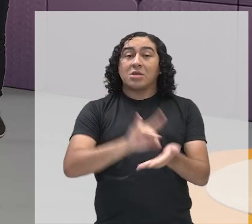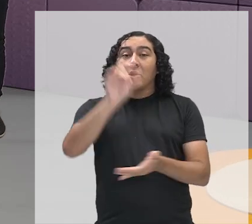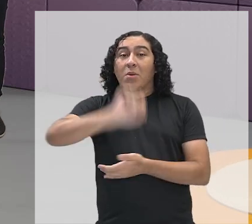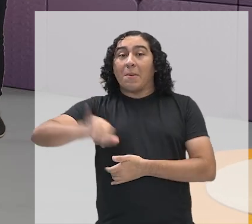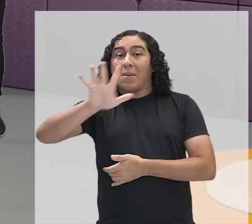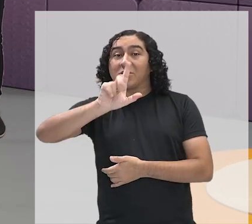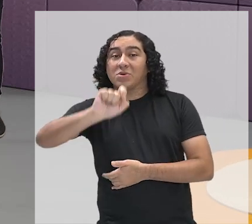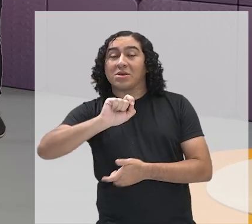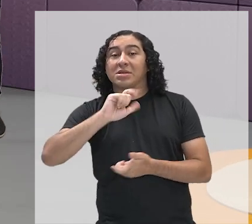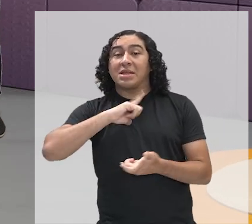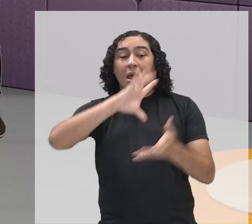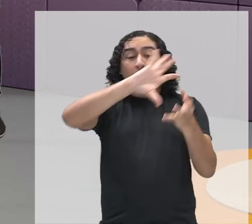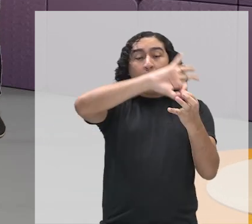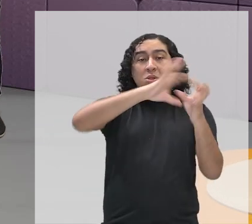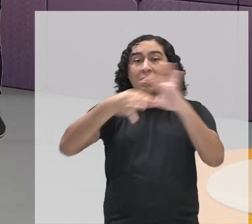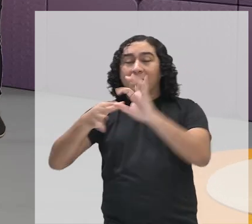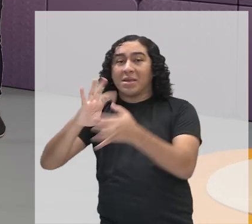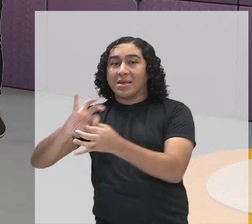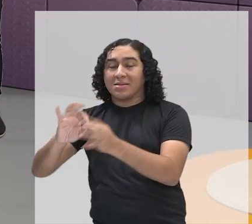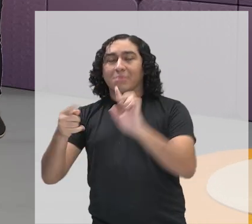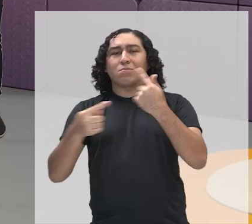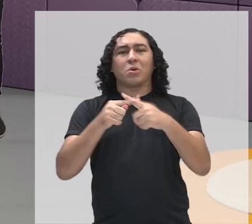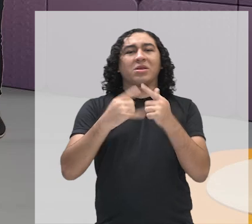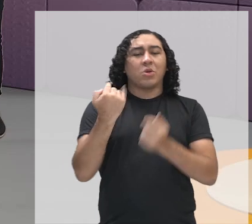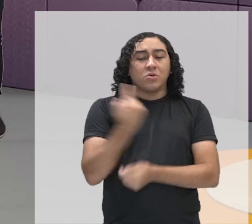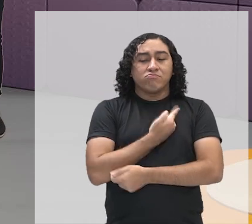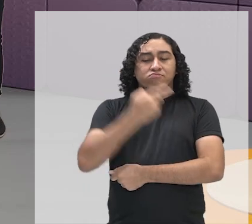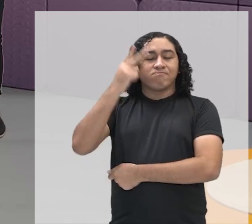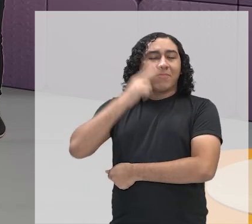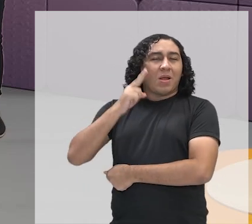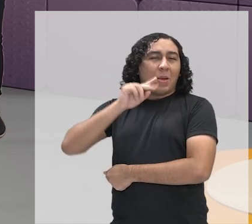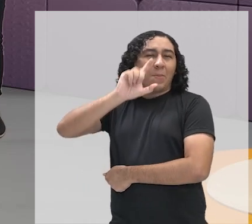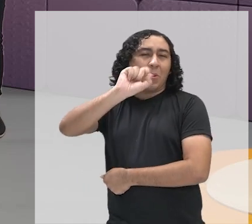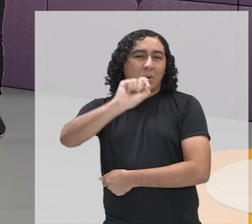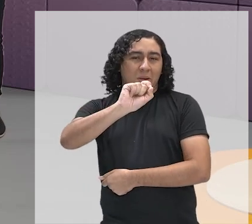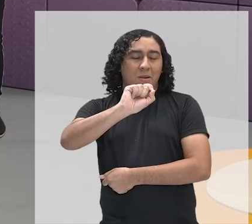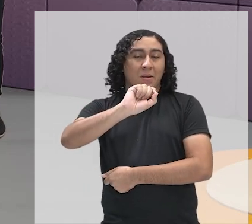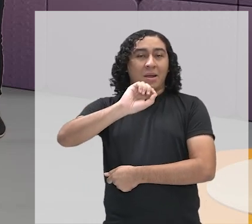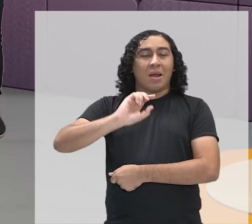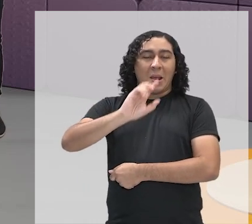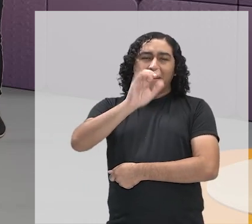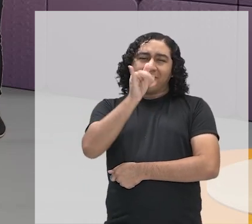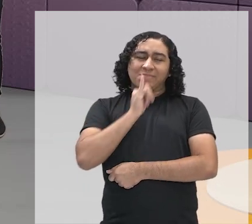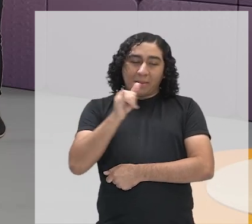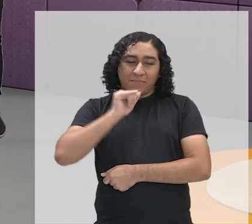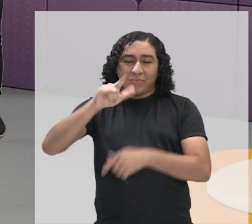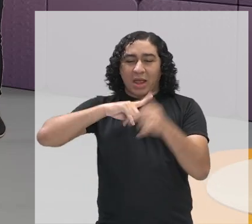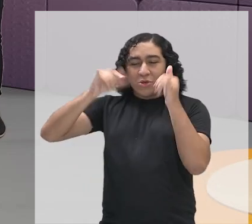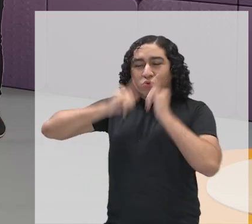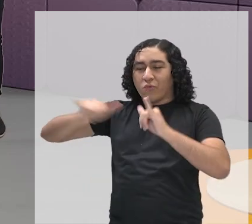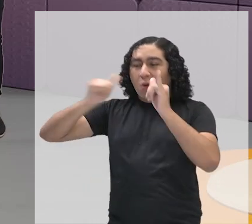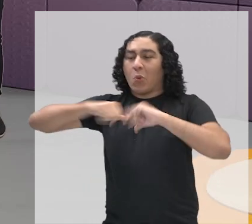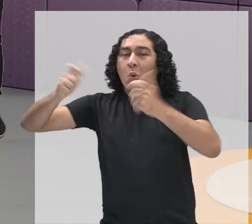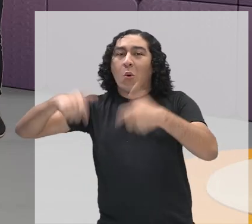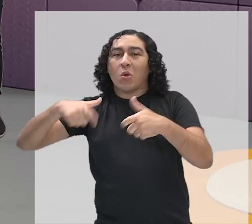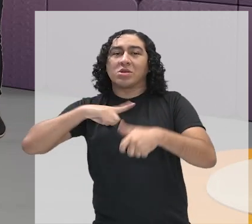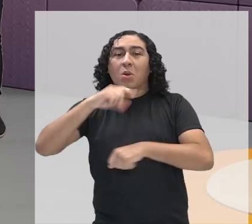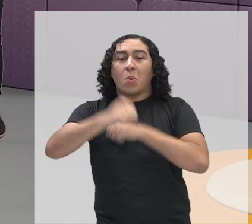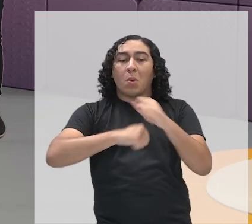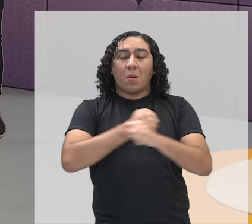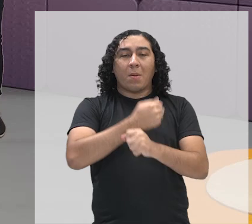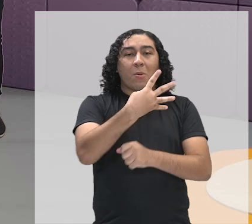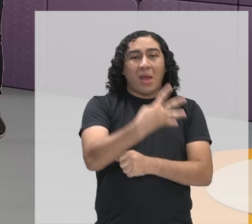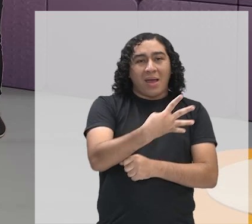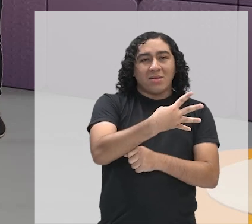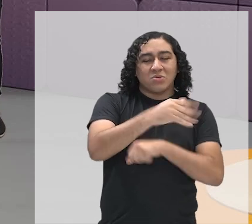Jogos Olímpicos, porque toda vez que a gente lembra ou, né, é muito divulgado, então, de 4 em 4 anos, o quê?